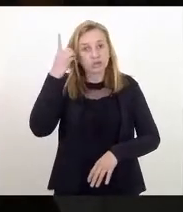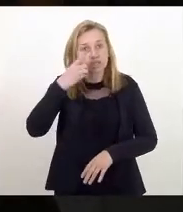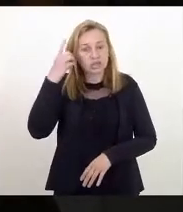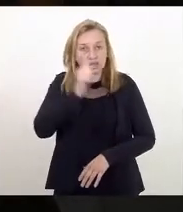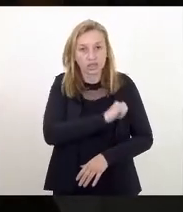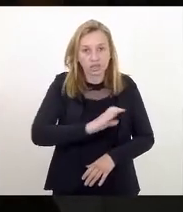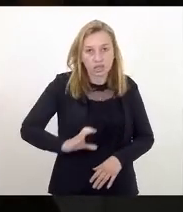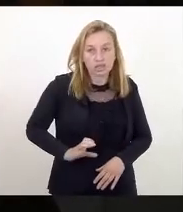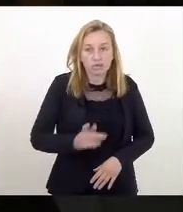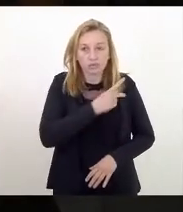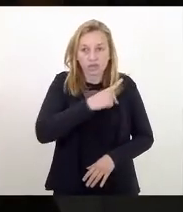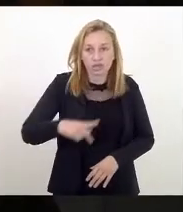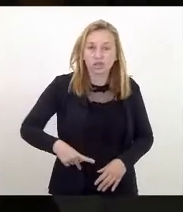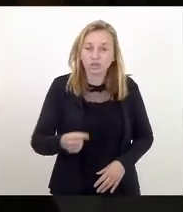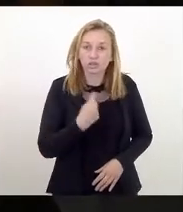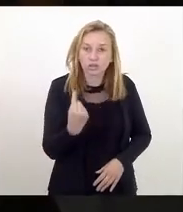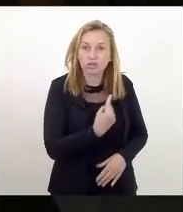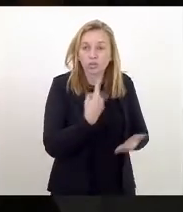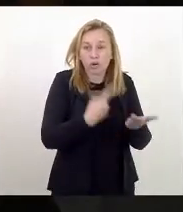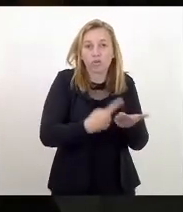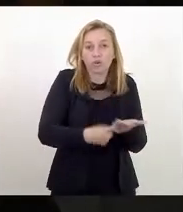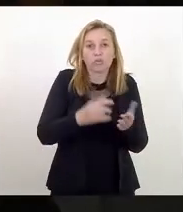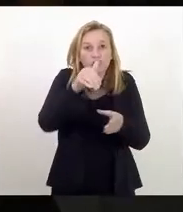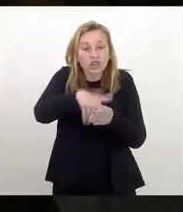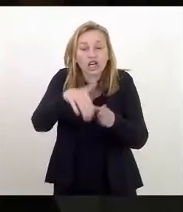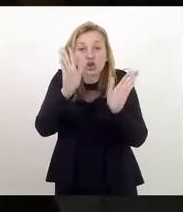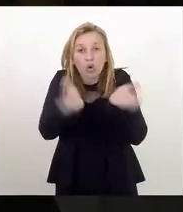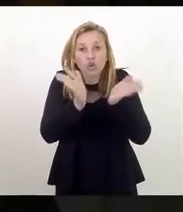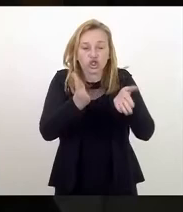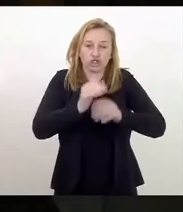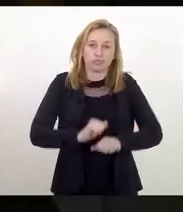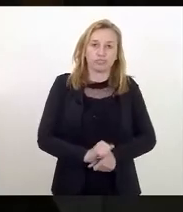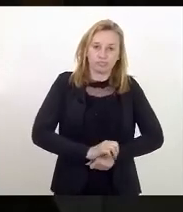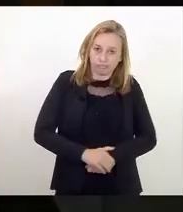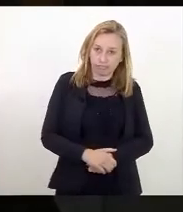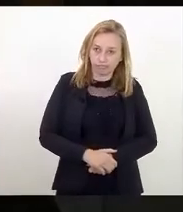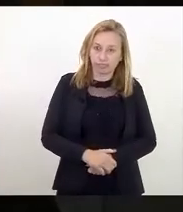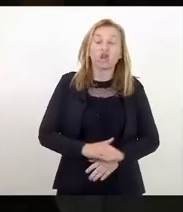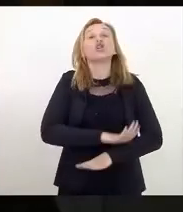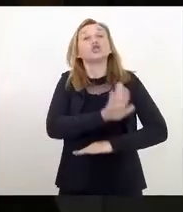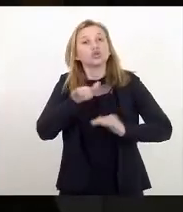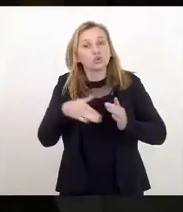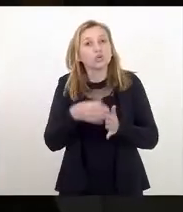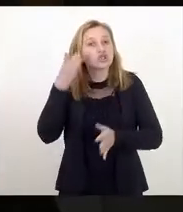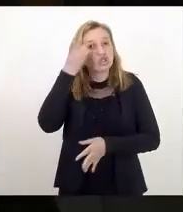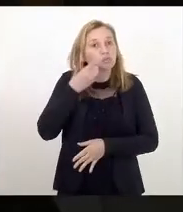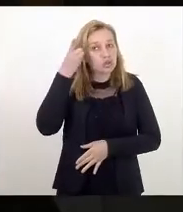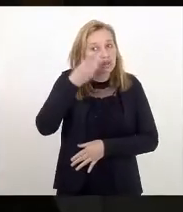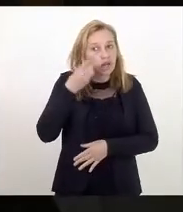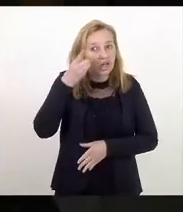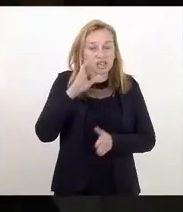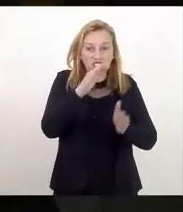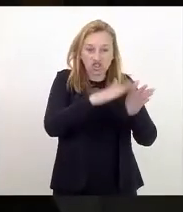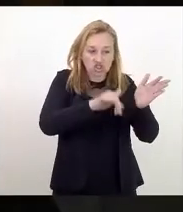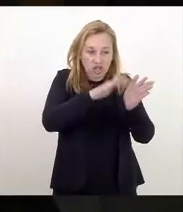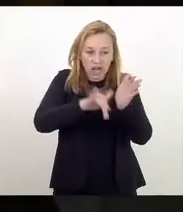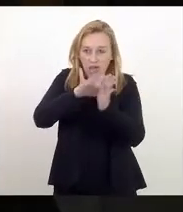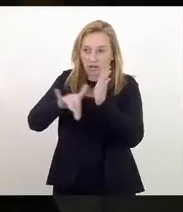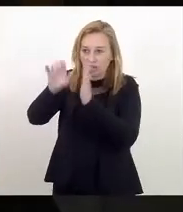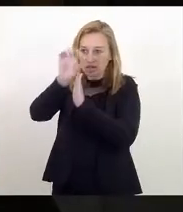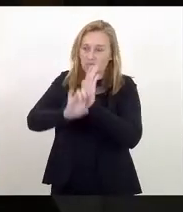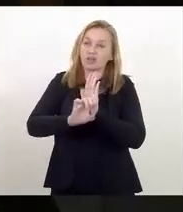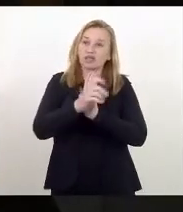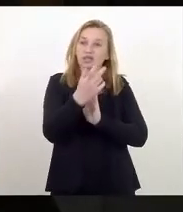fez um acordo para ele ser votado hoje. Hoje, todos os deputados retiraram as suas emendas.